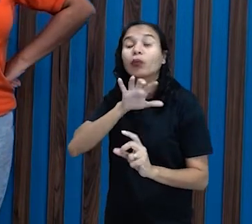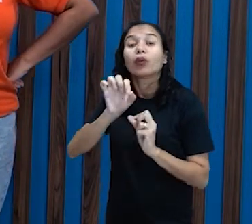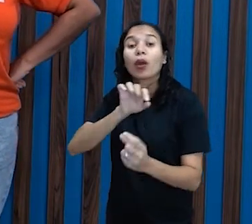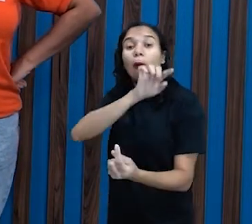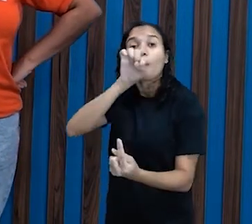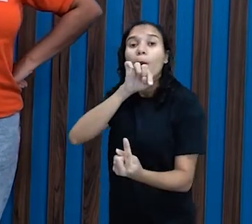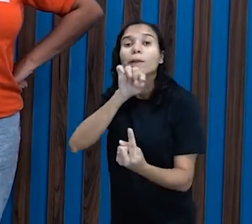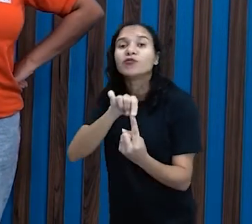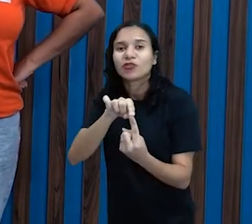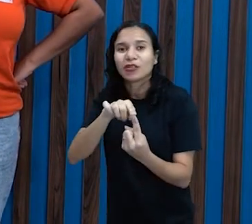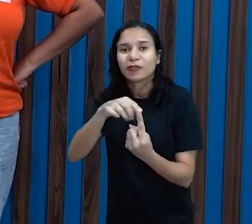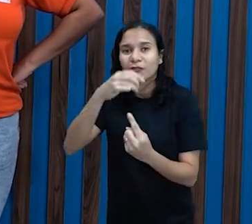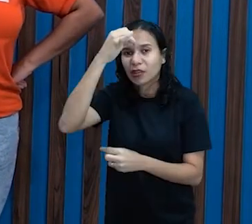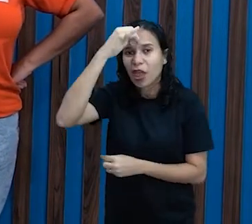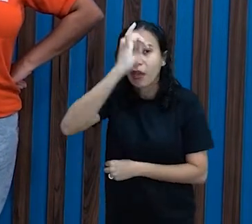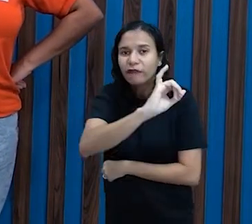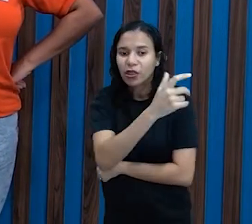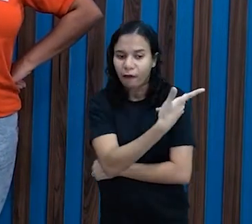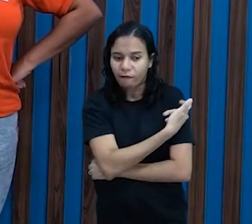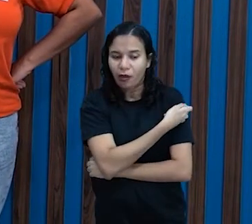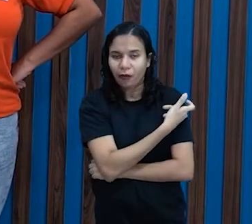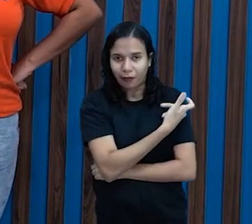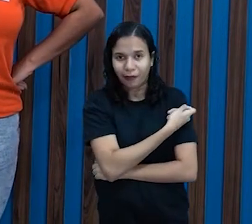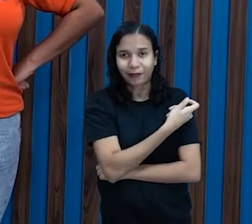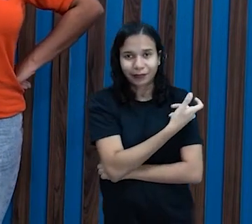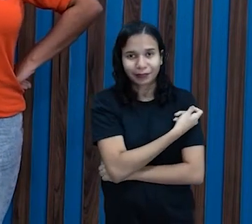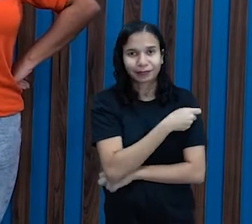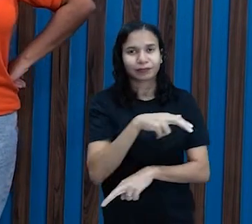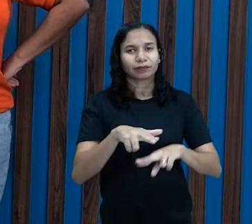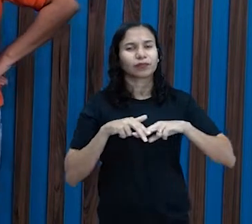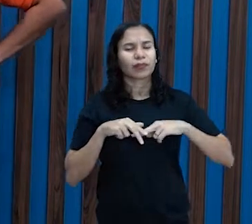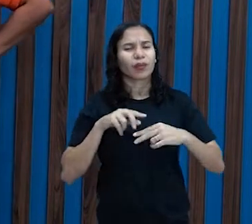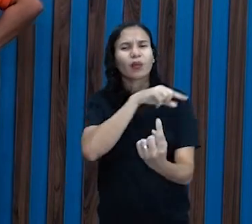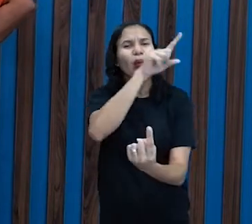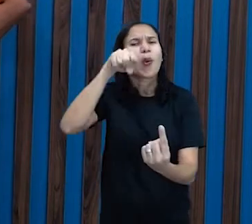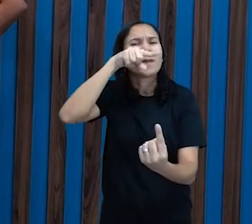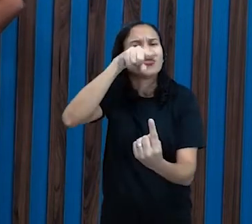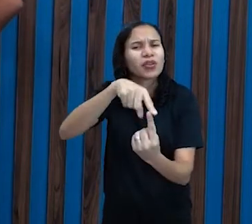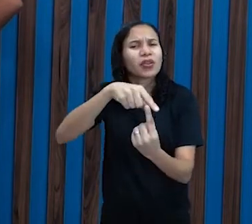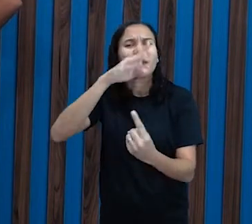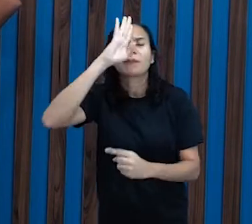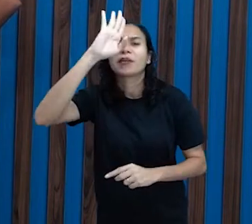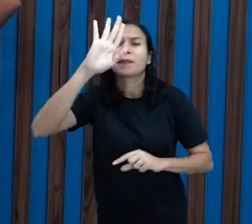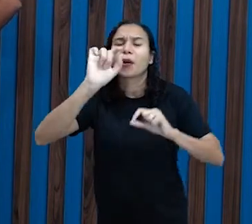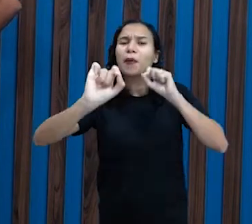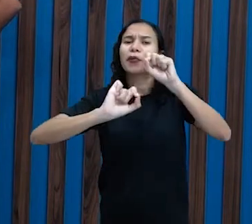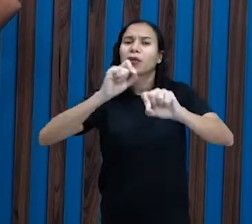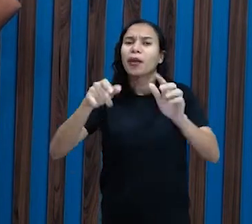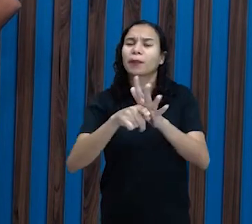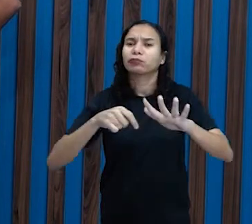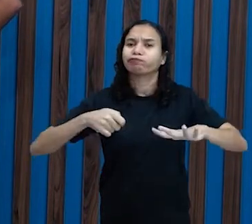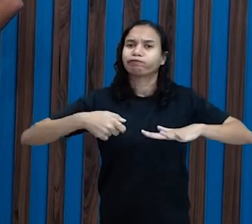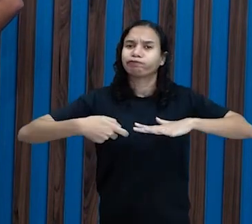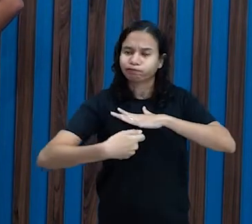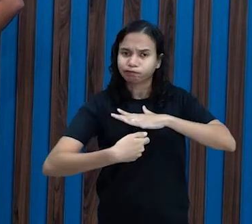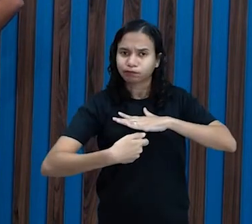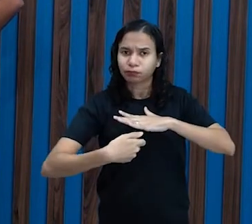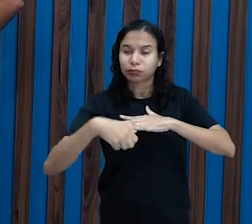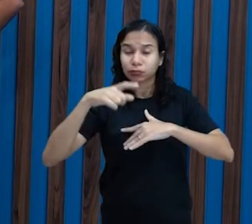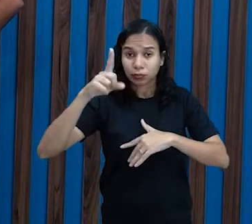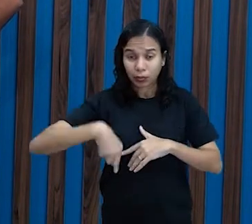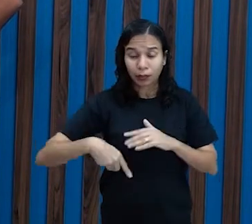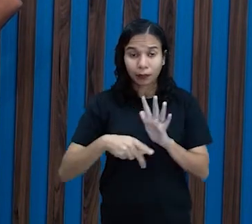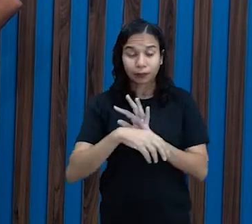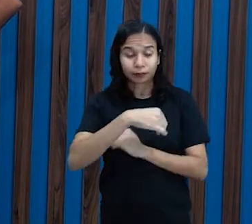do boicote do programa de vacinação. Então, qual o objetivo dessas fake news nesse período? Tanto